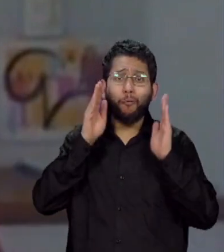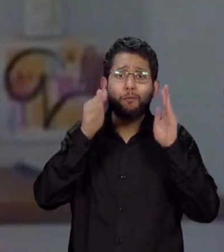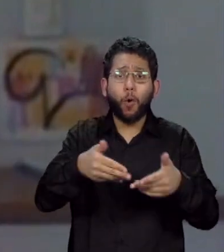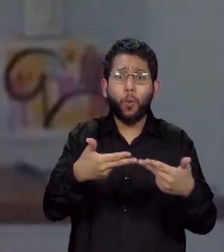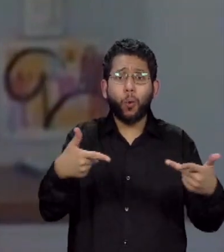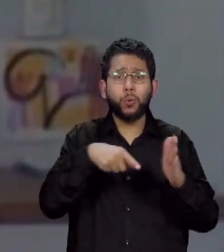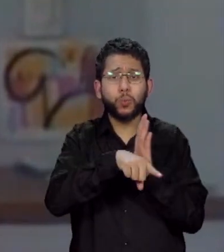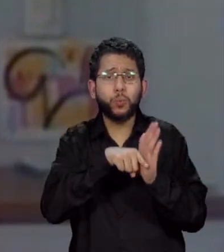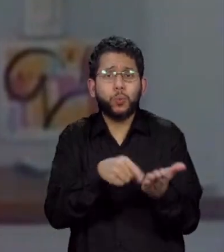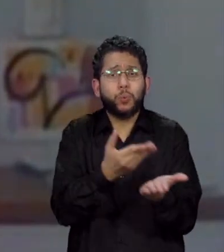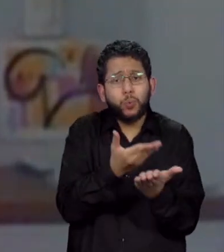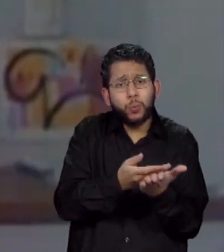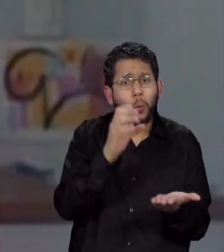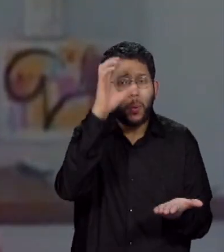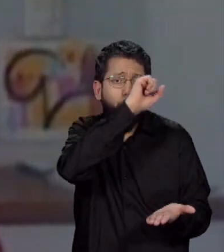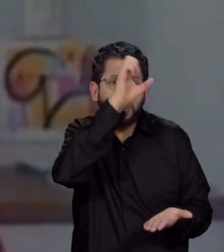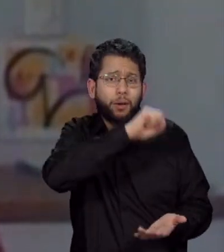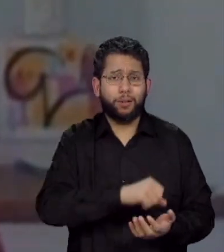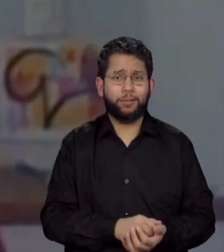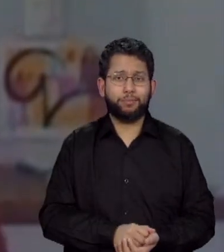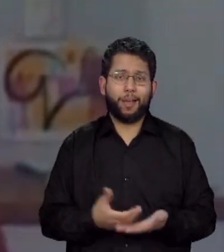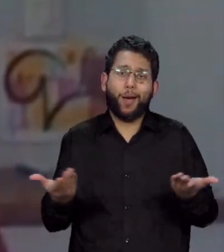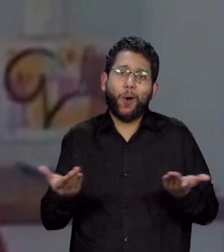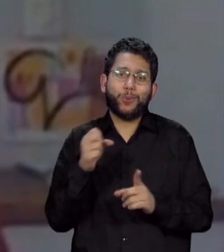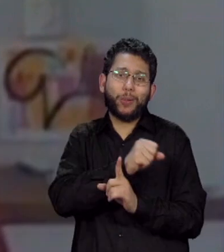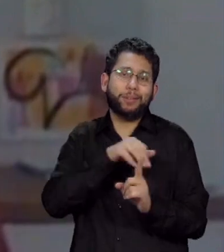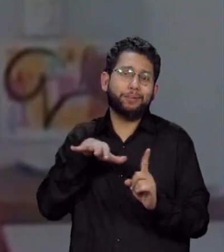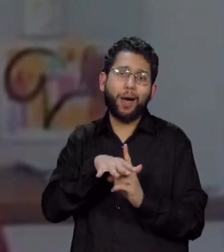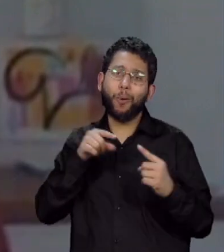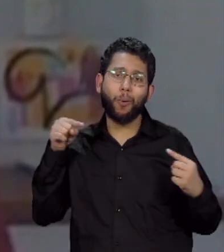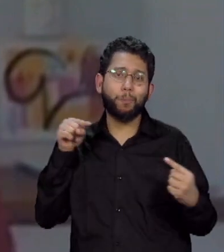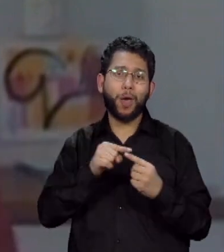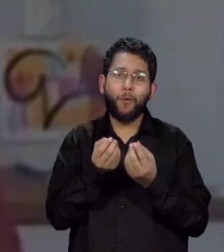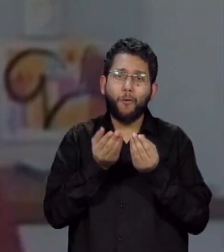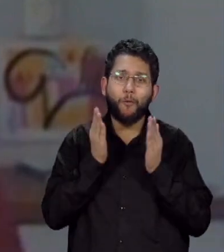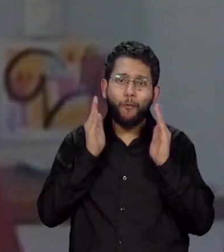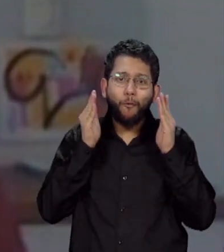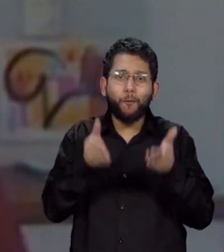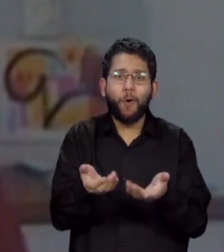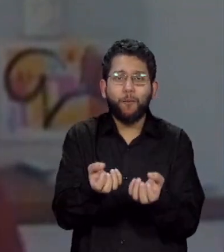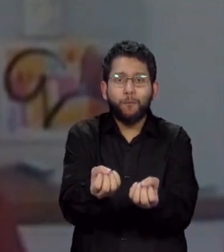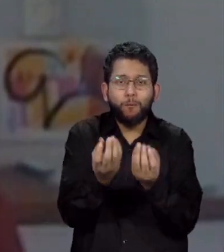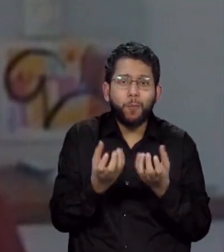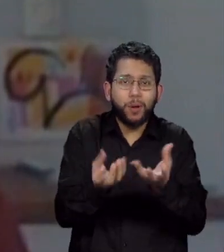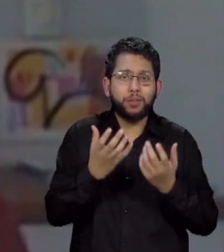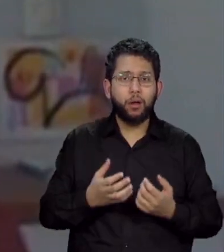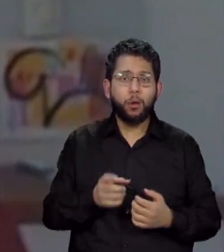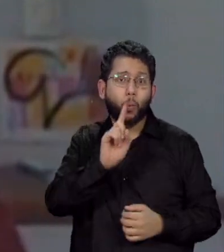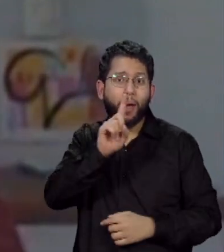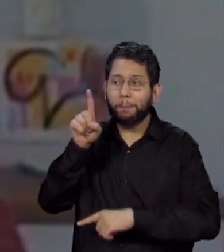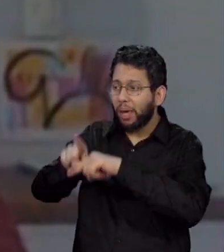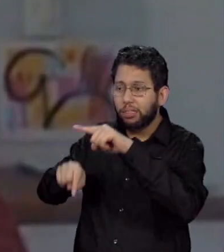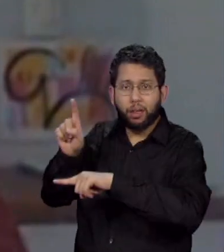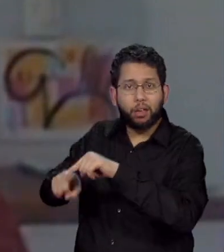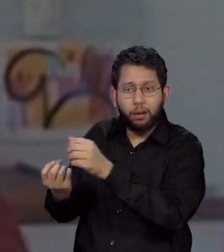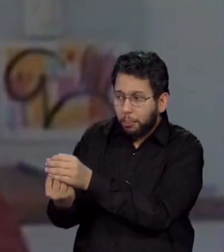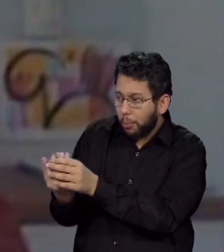conhecimento, a sociedade da informação, o valor não está exatamente na commodity material,